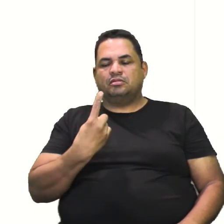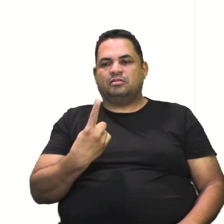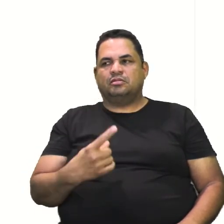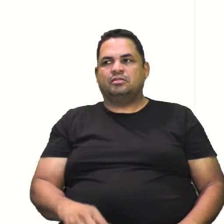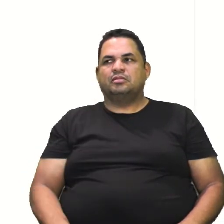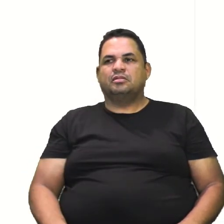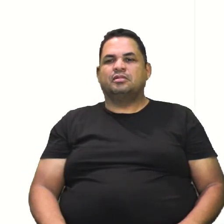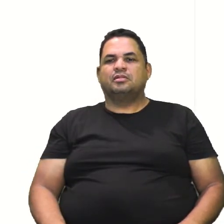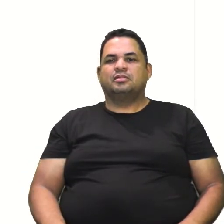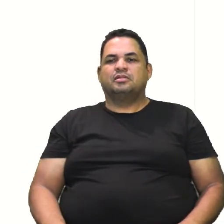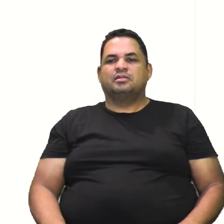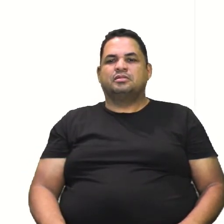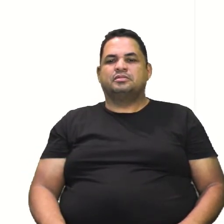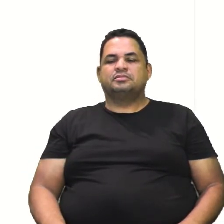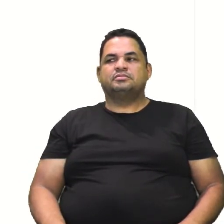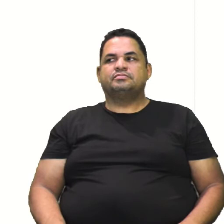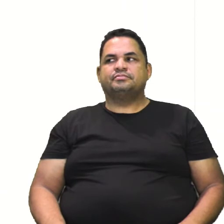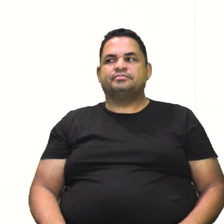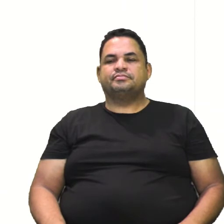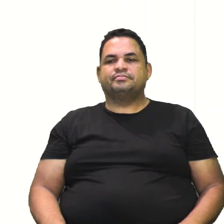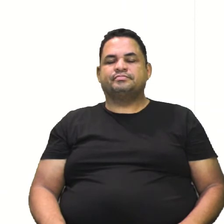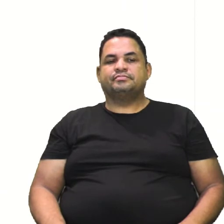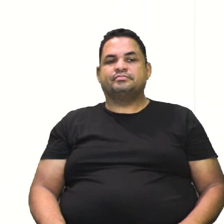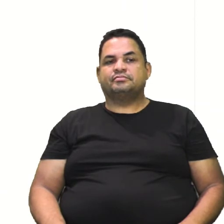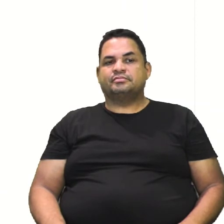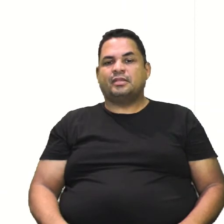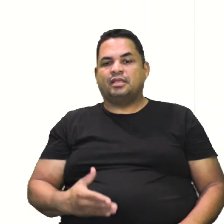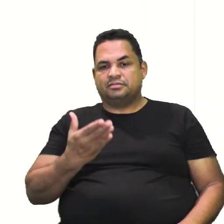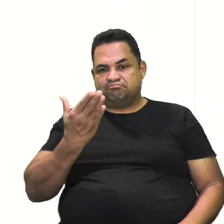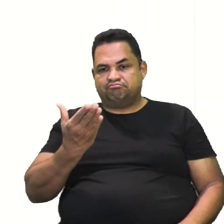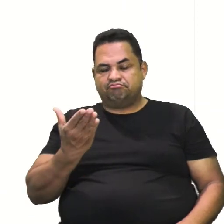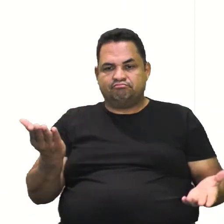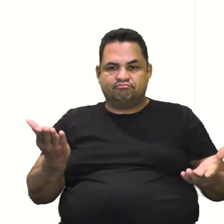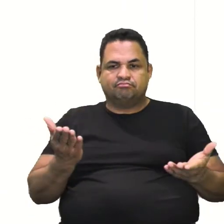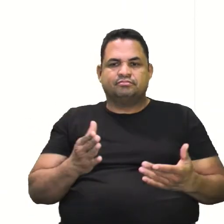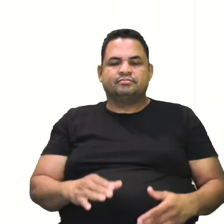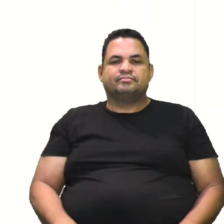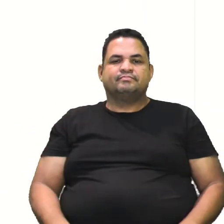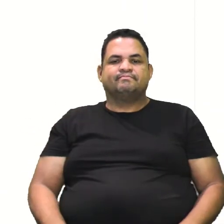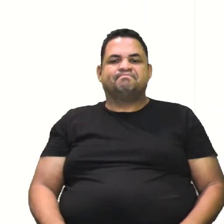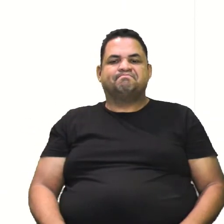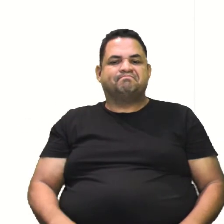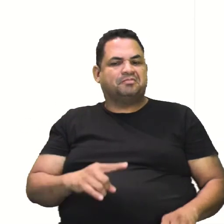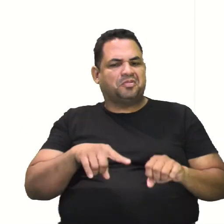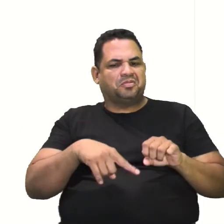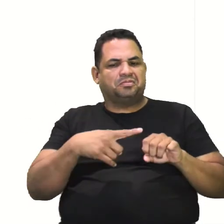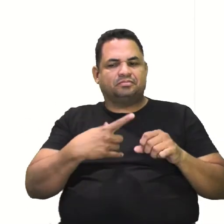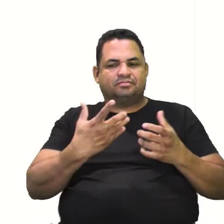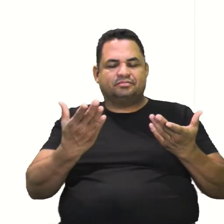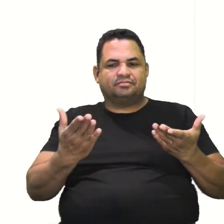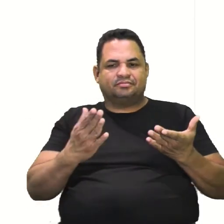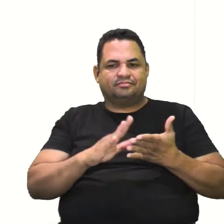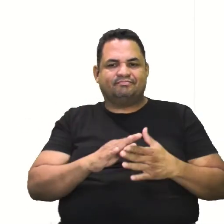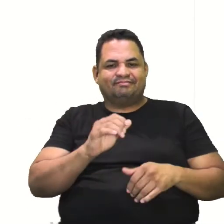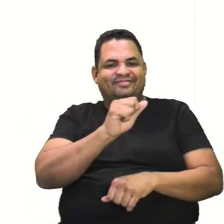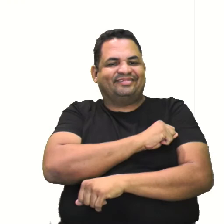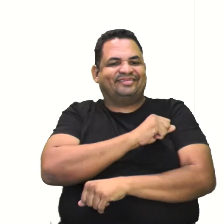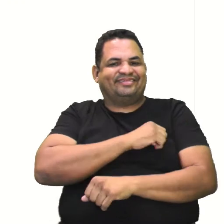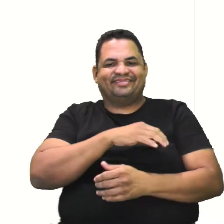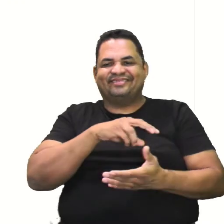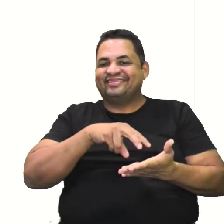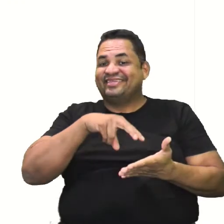3,1. Então, é nessa pegada aí, nessa parada louca, né? É isso aí, doideira, né? É isso aí, a galera